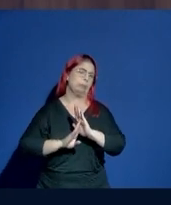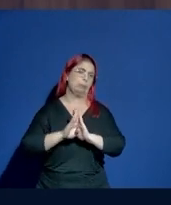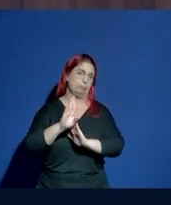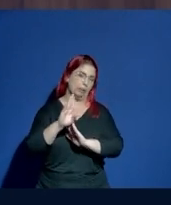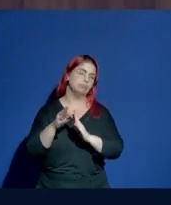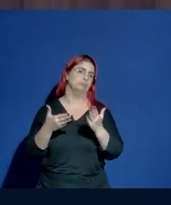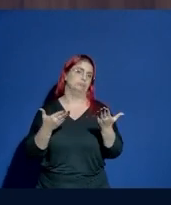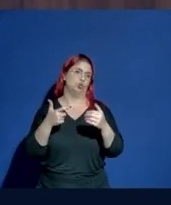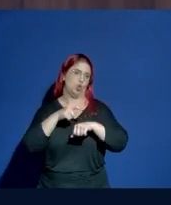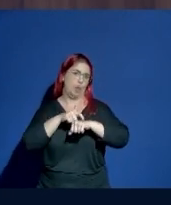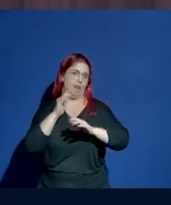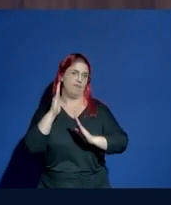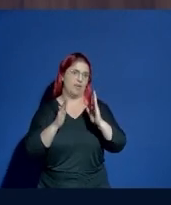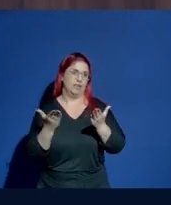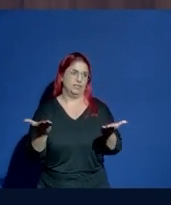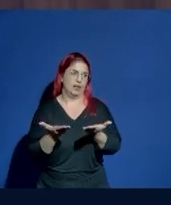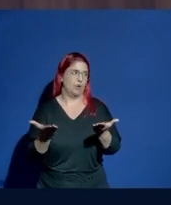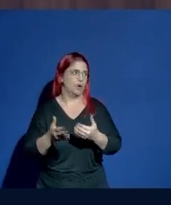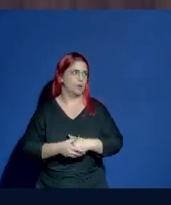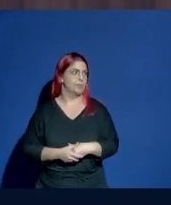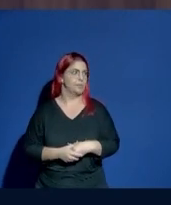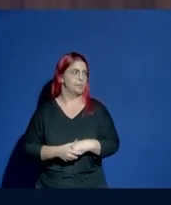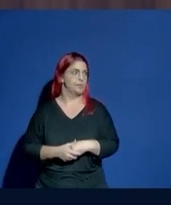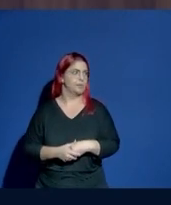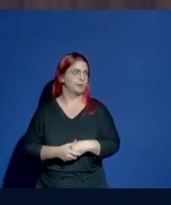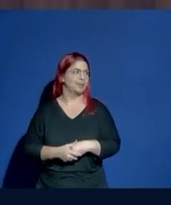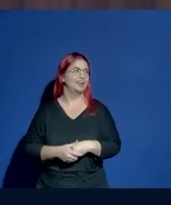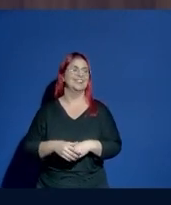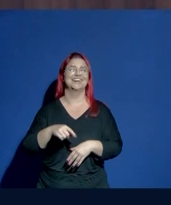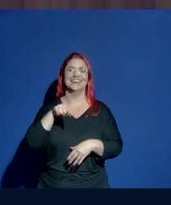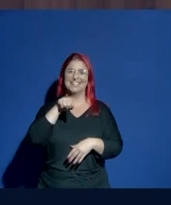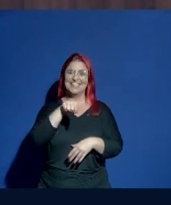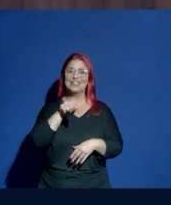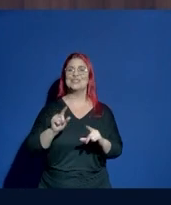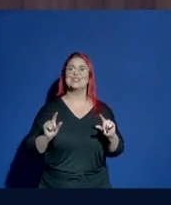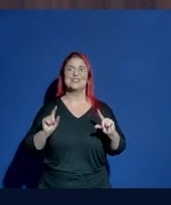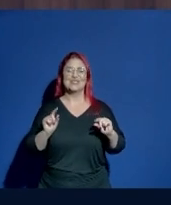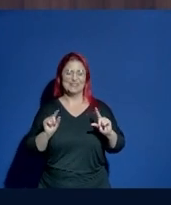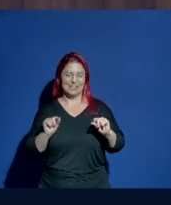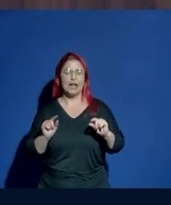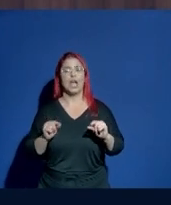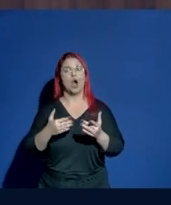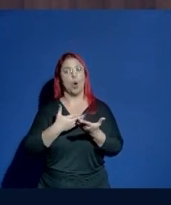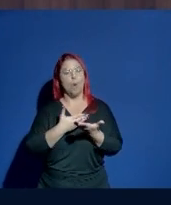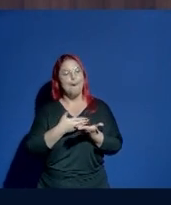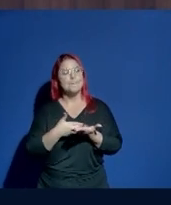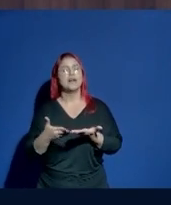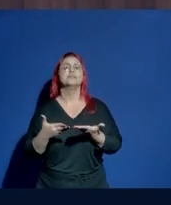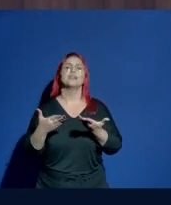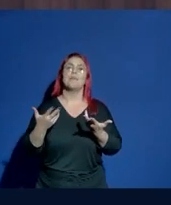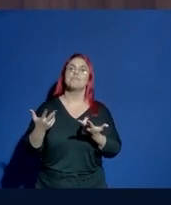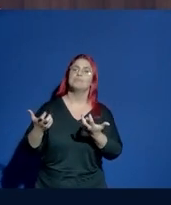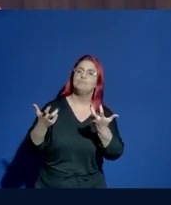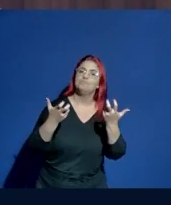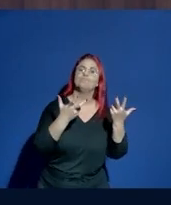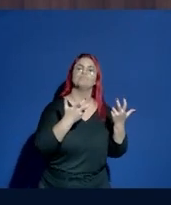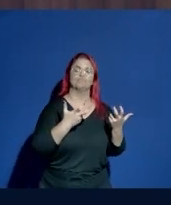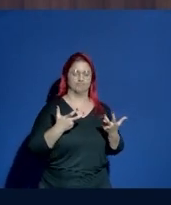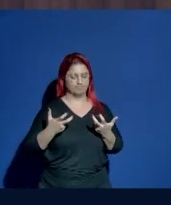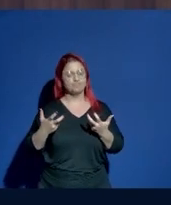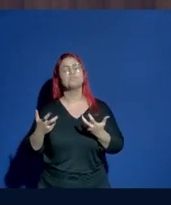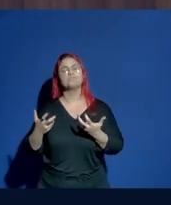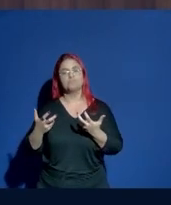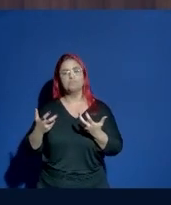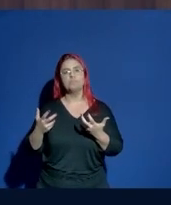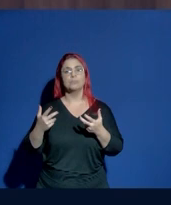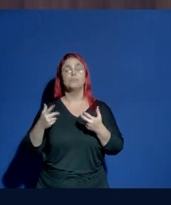passa. E a gente enxerga, sim, um segmento extremamente pulverizado. E a gente faz